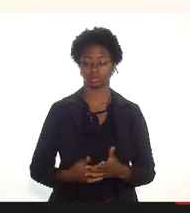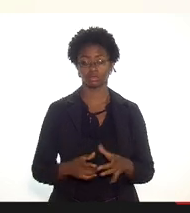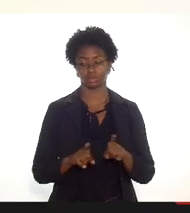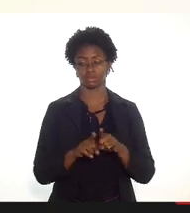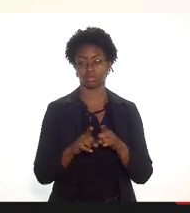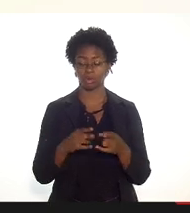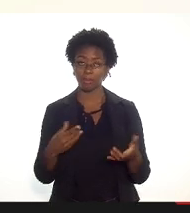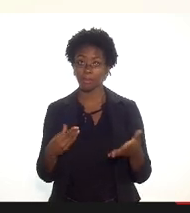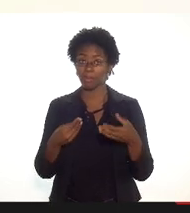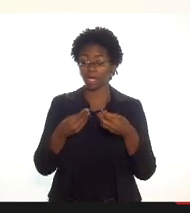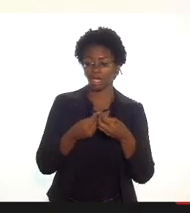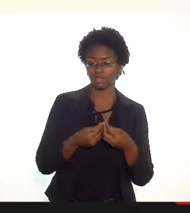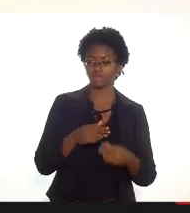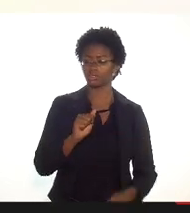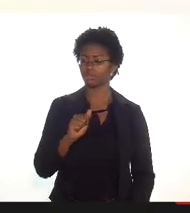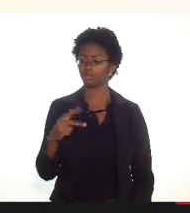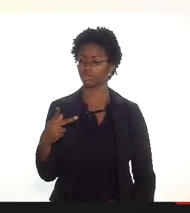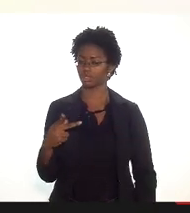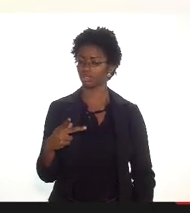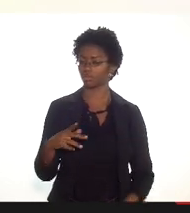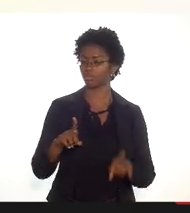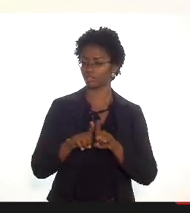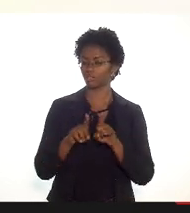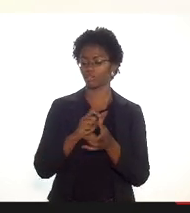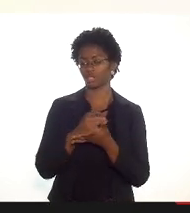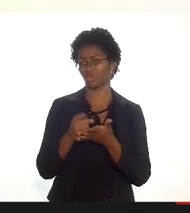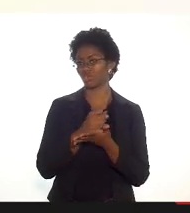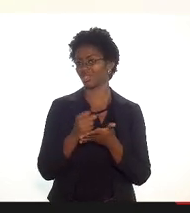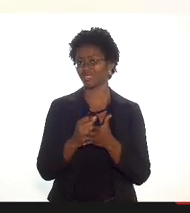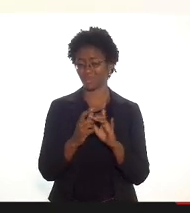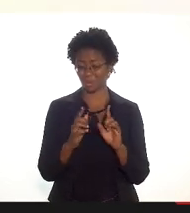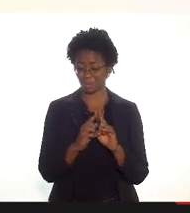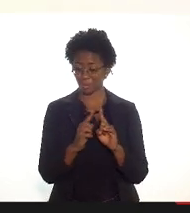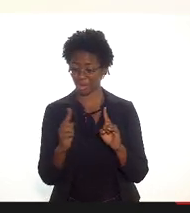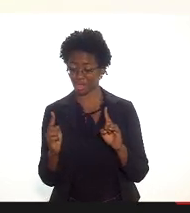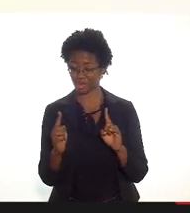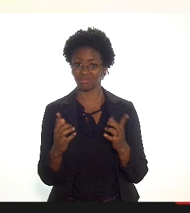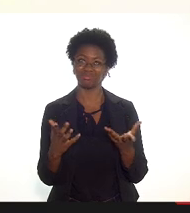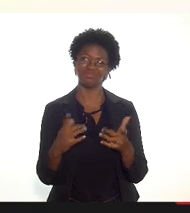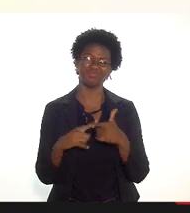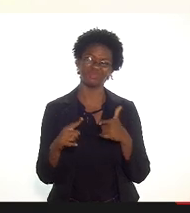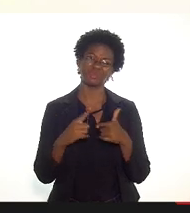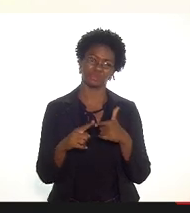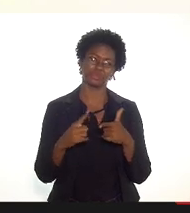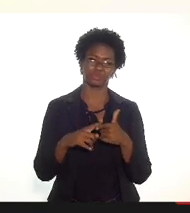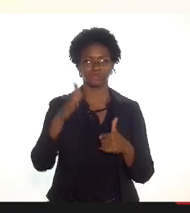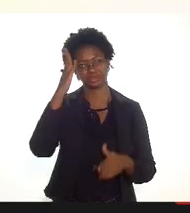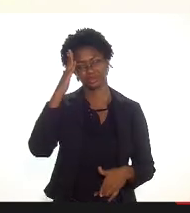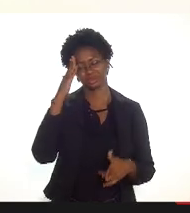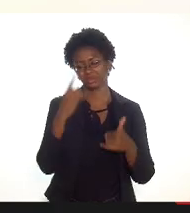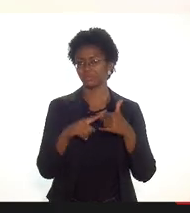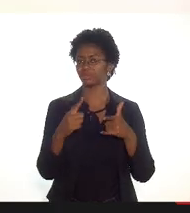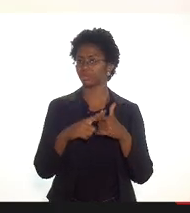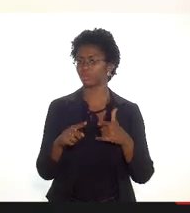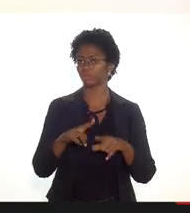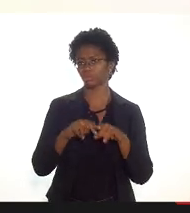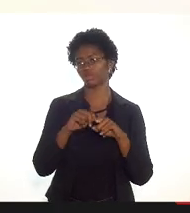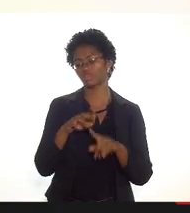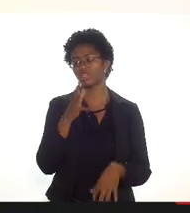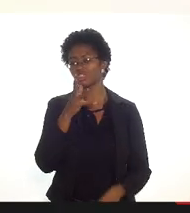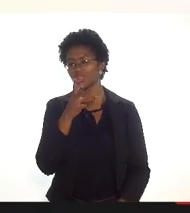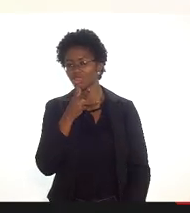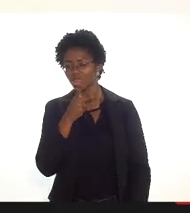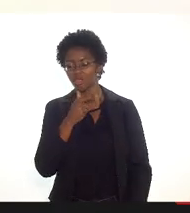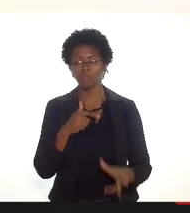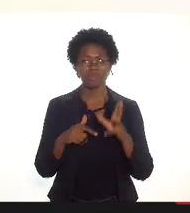a se aposentar. E a contratação temporária também tem sido um problema, porque eles estão demorando muito a